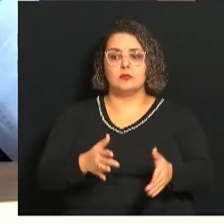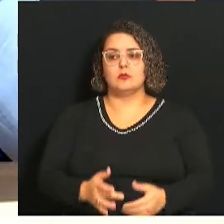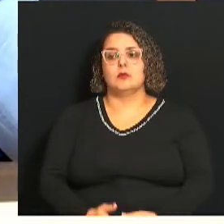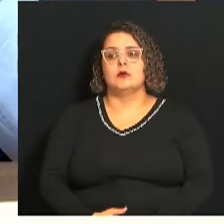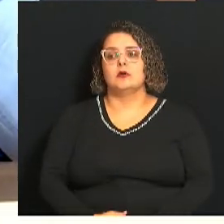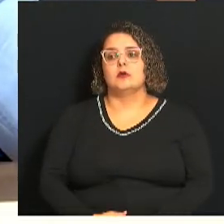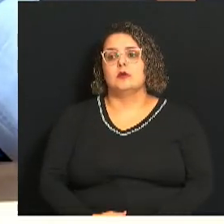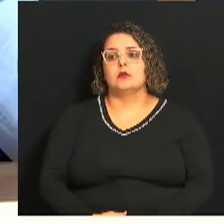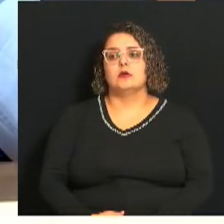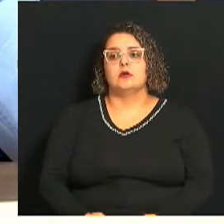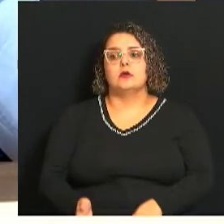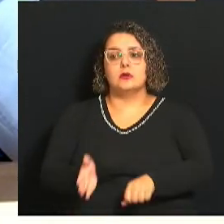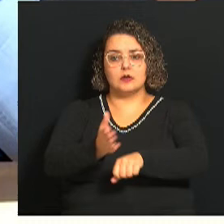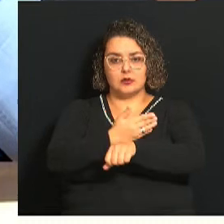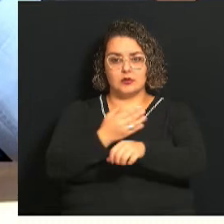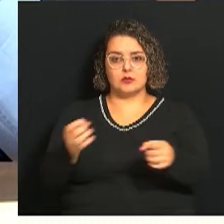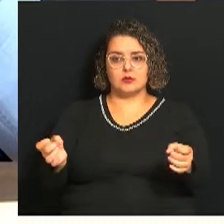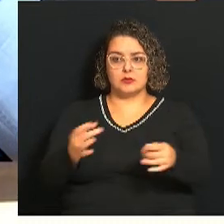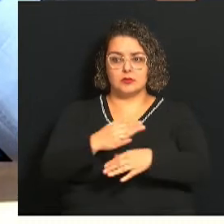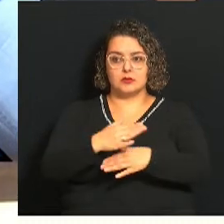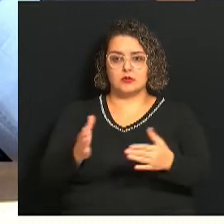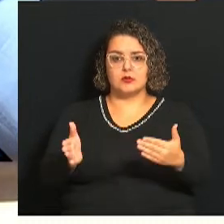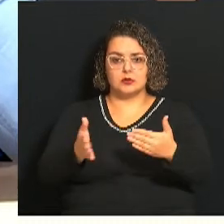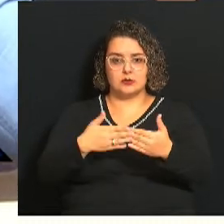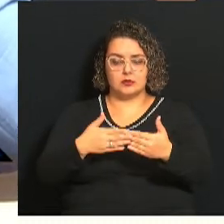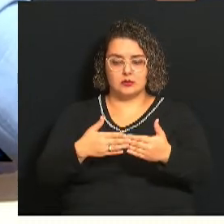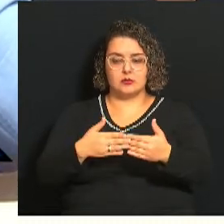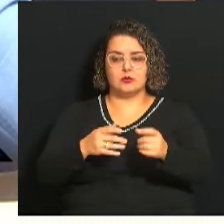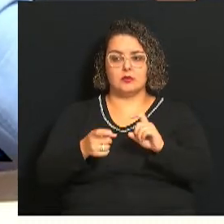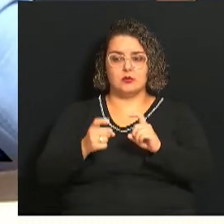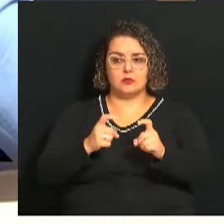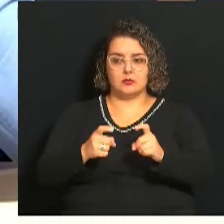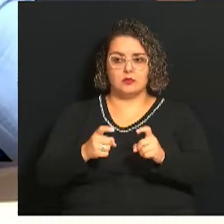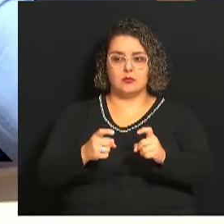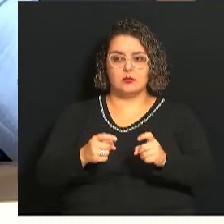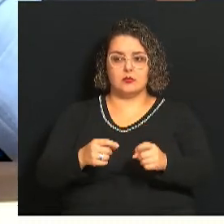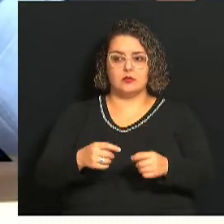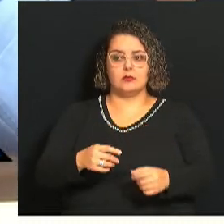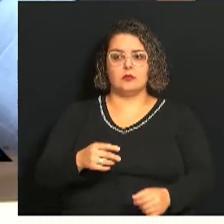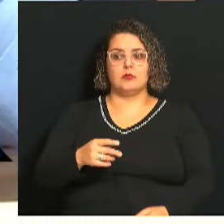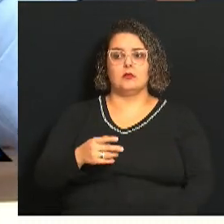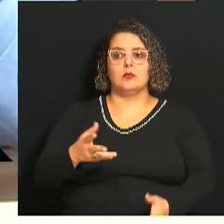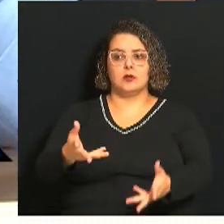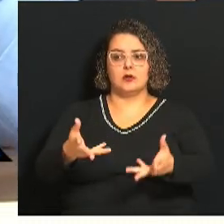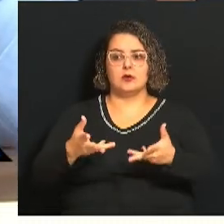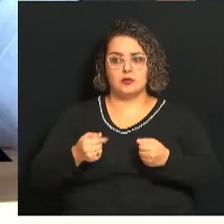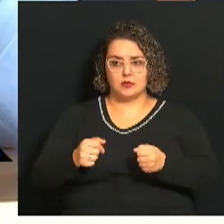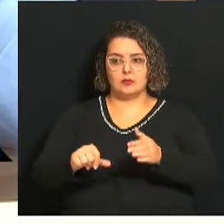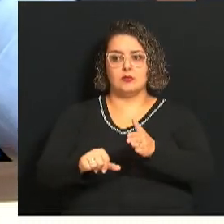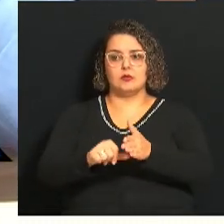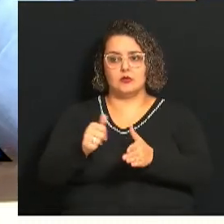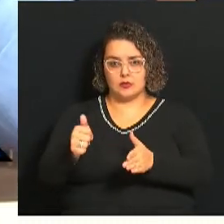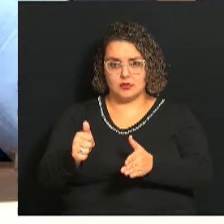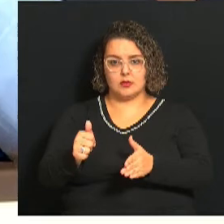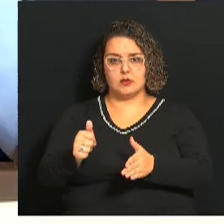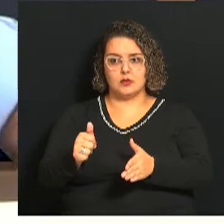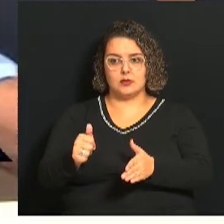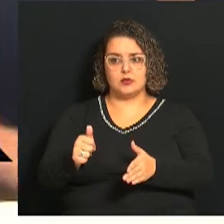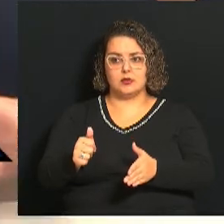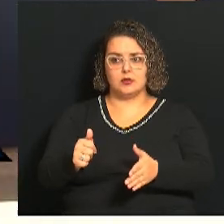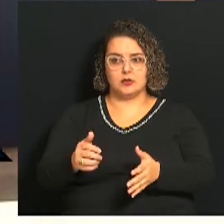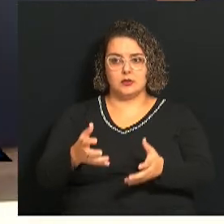de encerrar a reunião, eu passo aí a palavra para os nossos convidados primeiro. Se querem